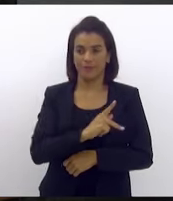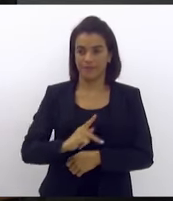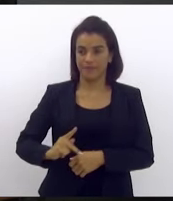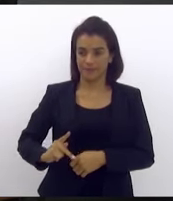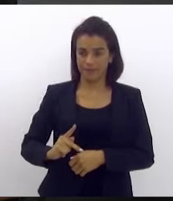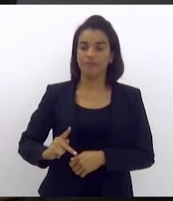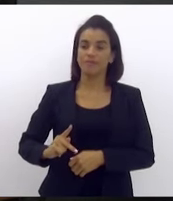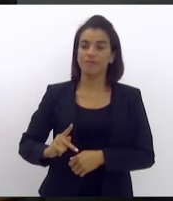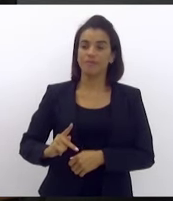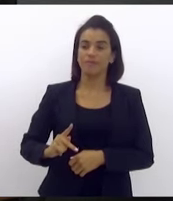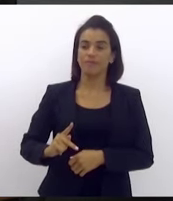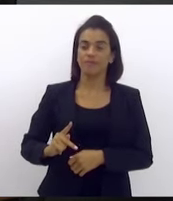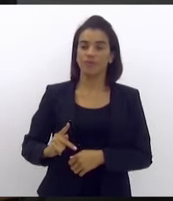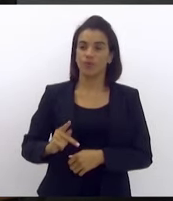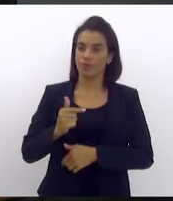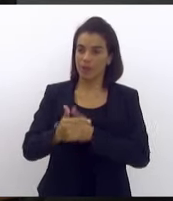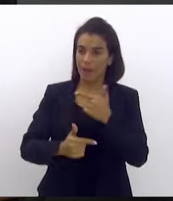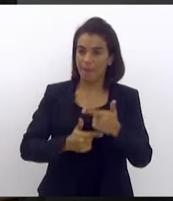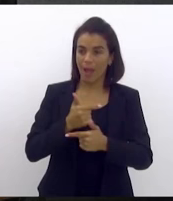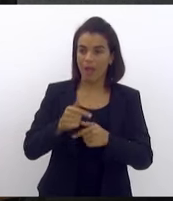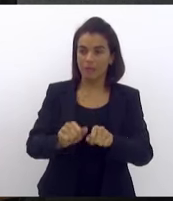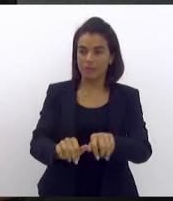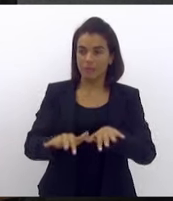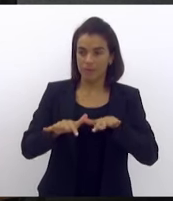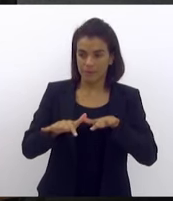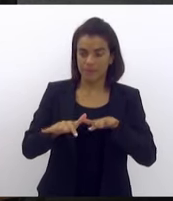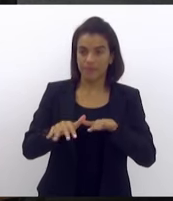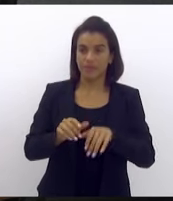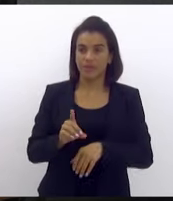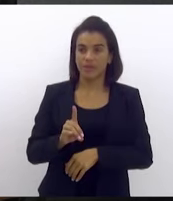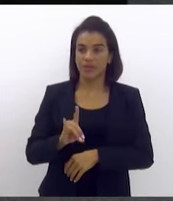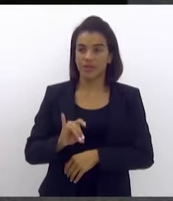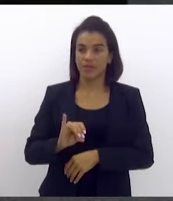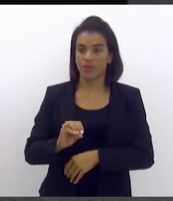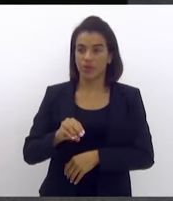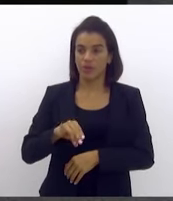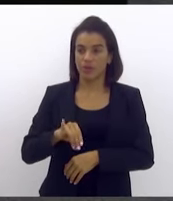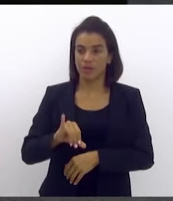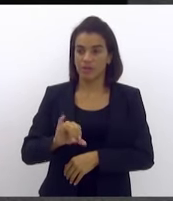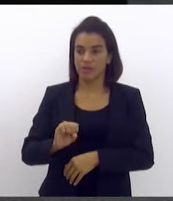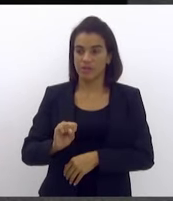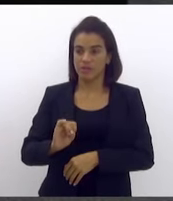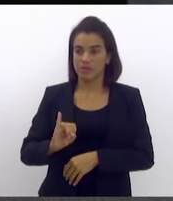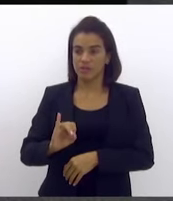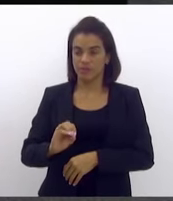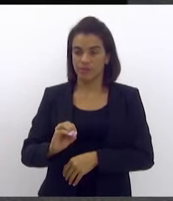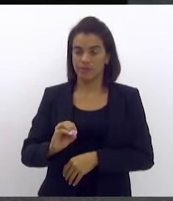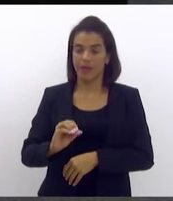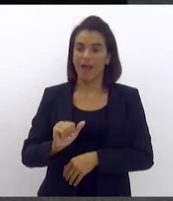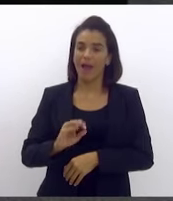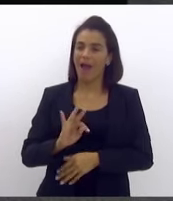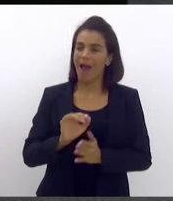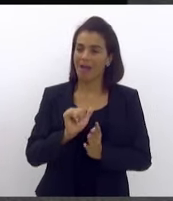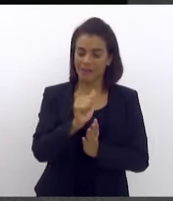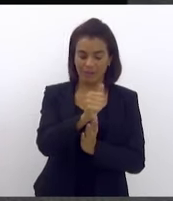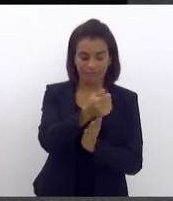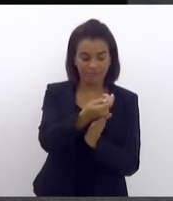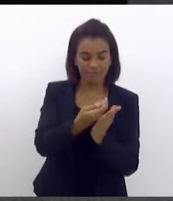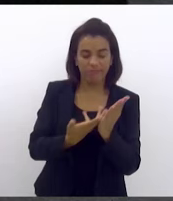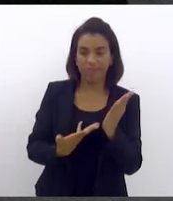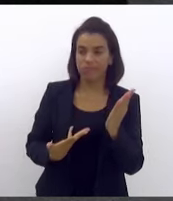presidente do expediente inicial, deputado Dionísio Lins, a ata reflete